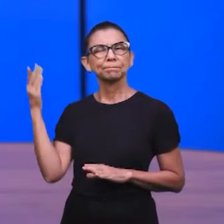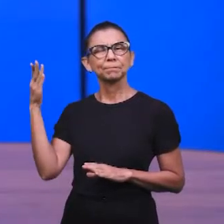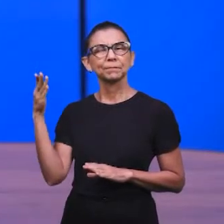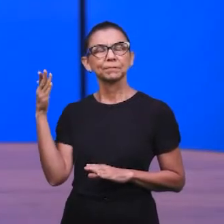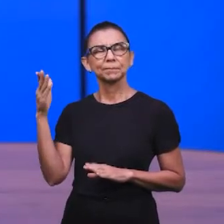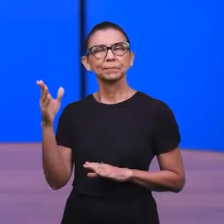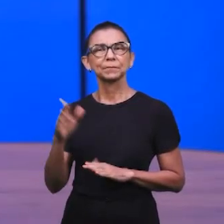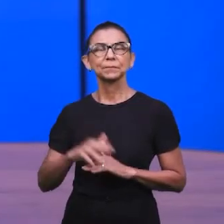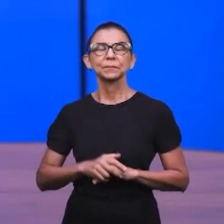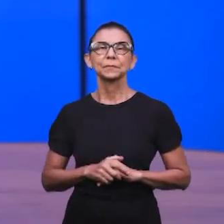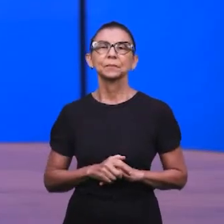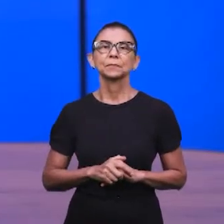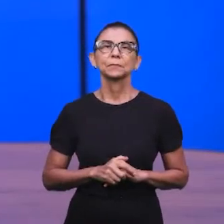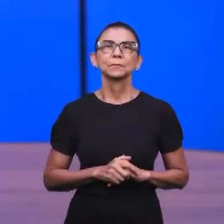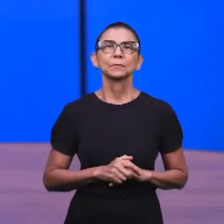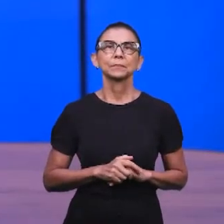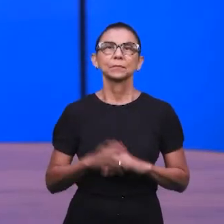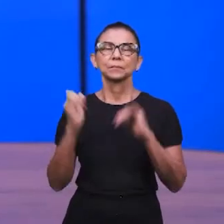foi pregado na